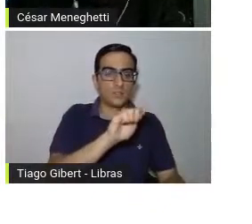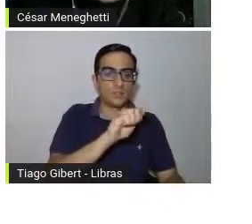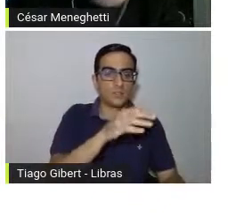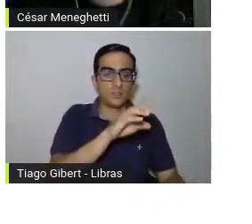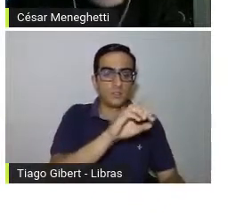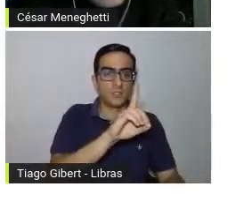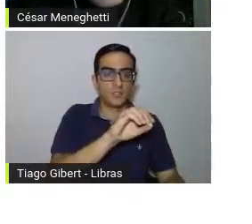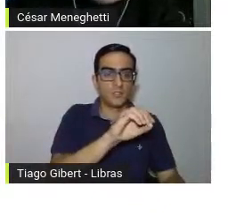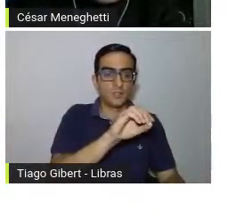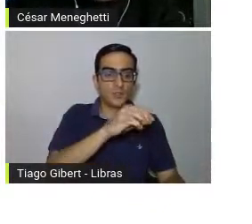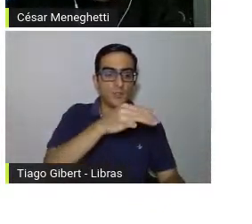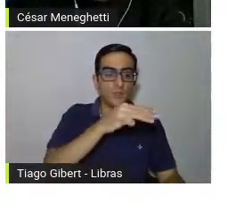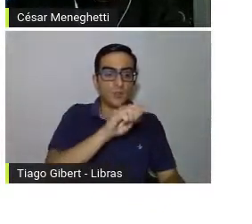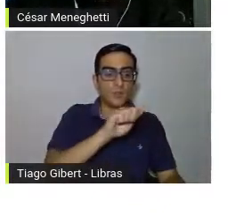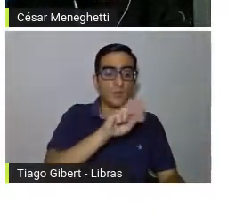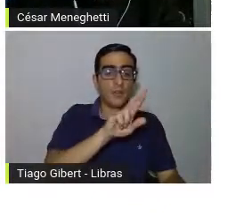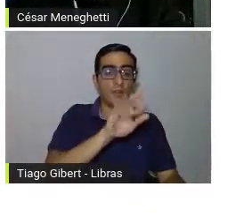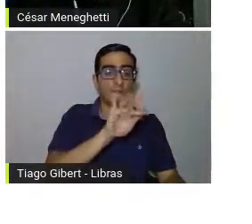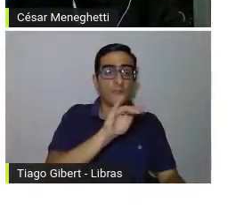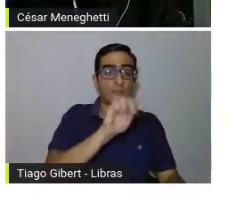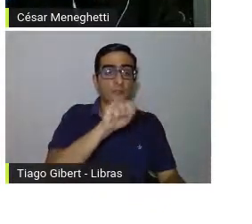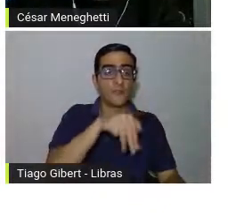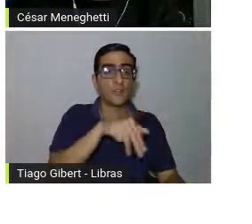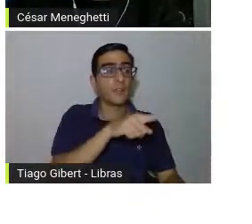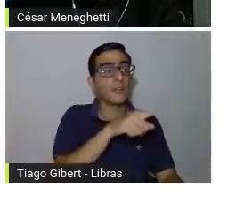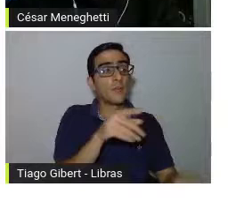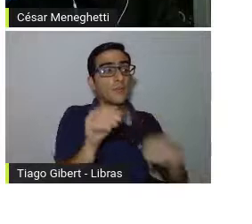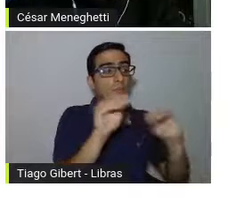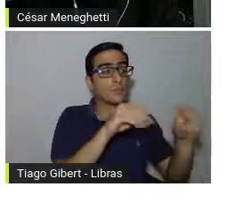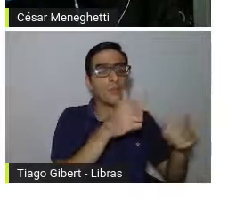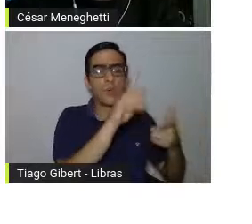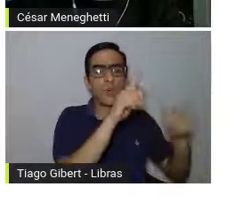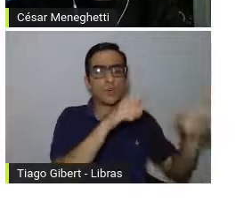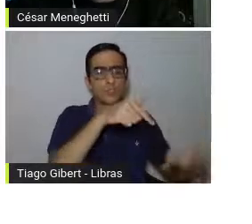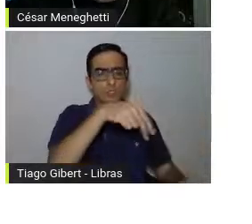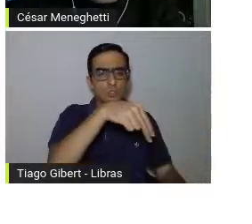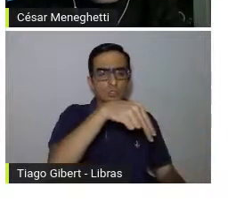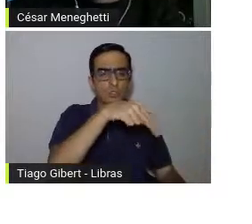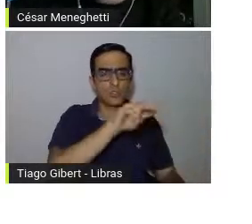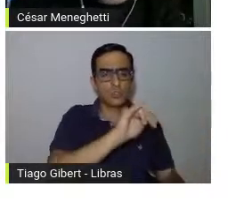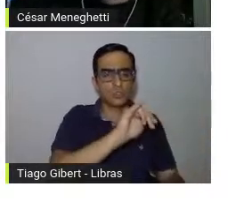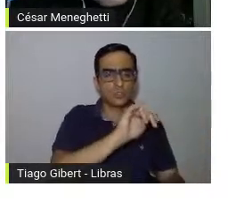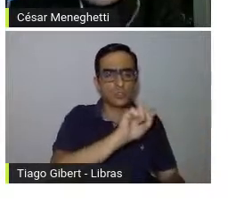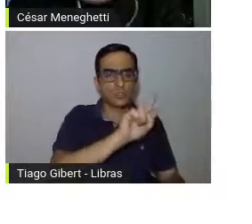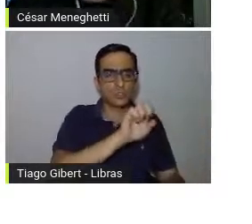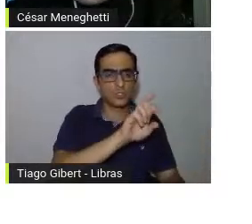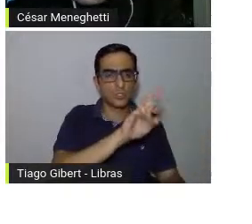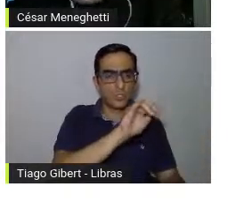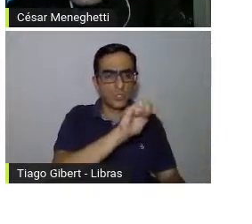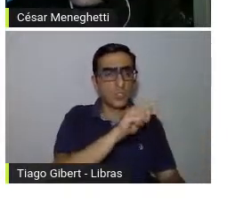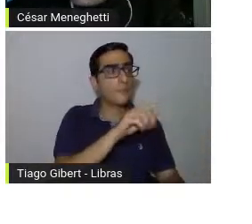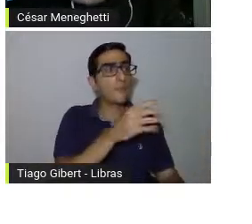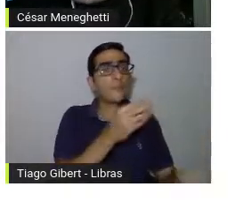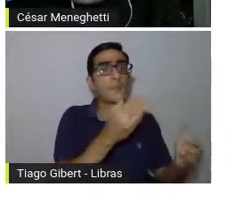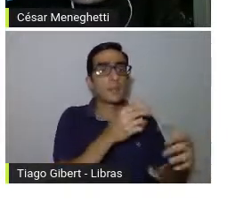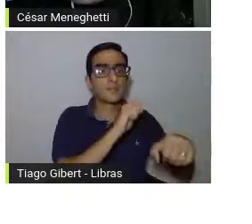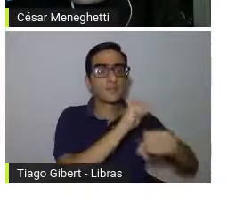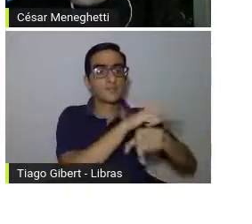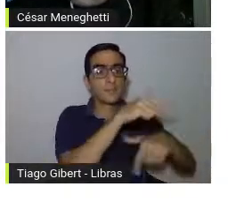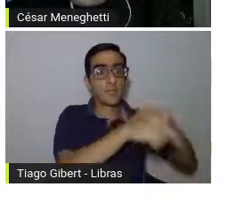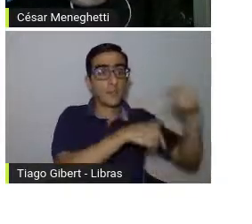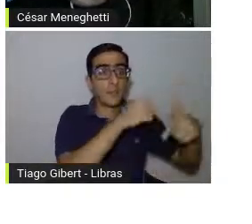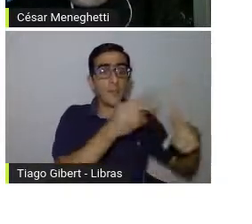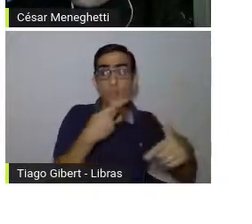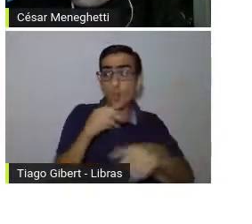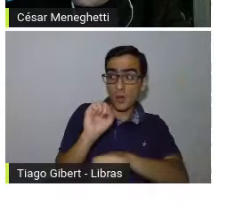Nigéria e outros lugares para trabalhar. Muitos deles falando, eu já volto, e nunca mais voltaram.